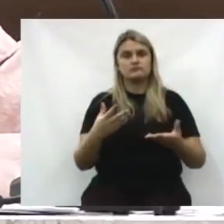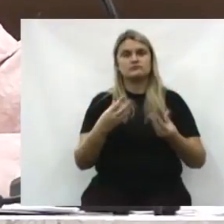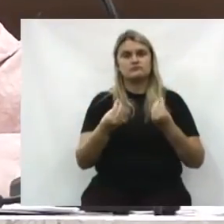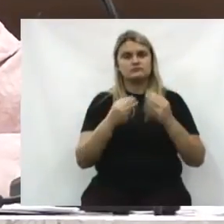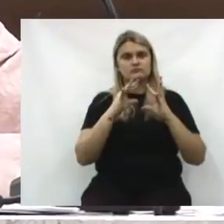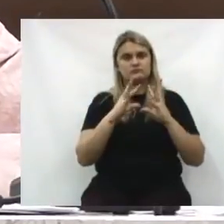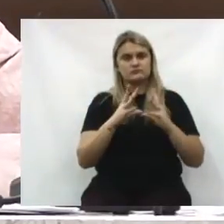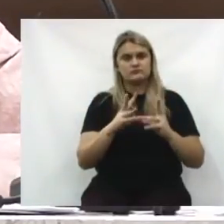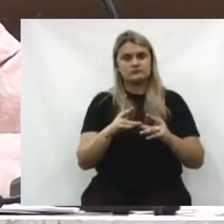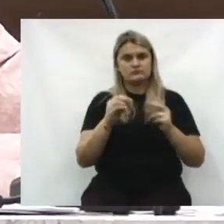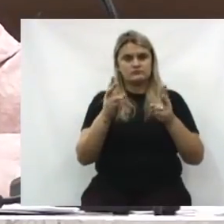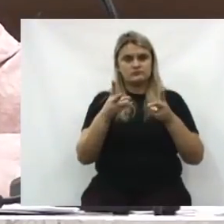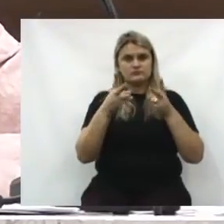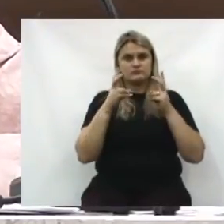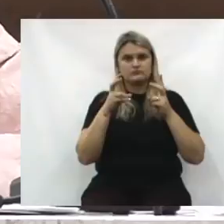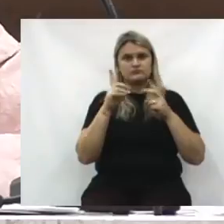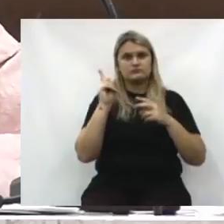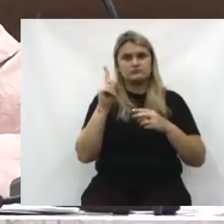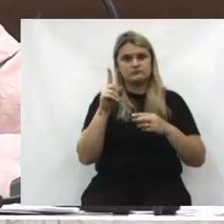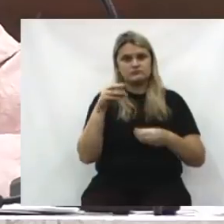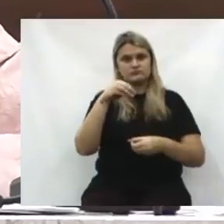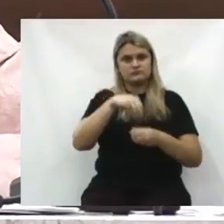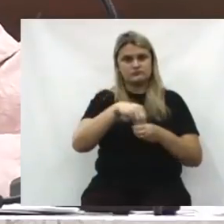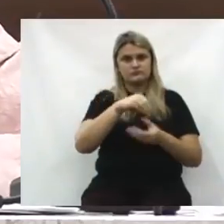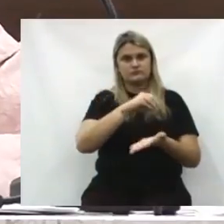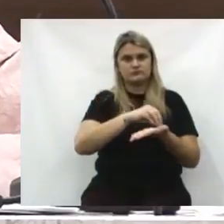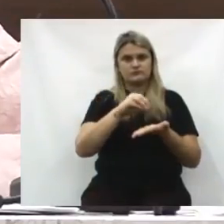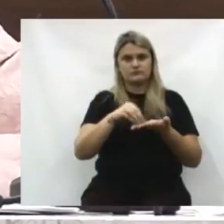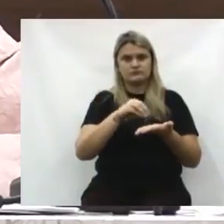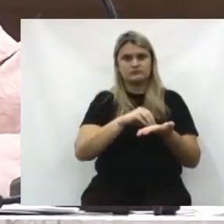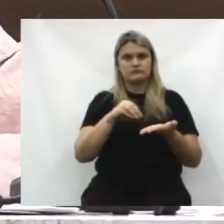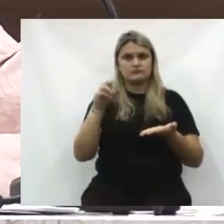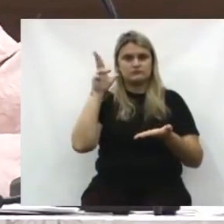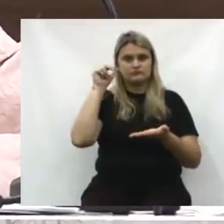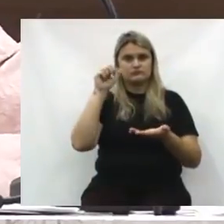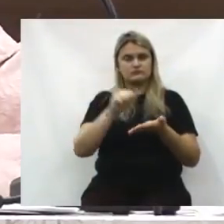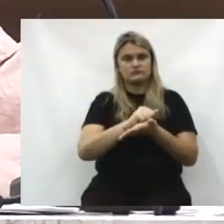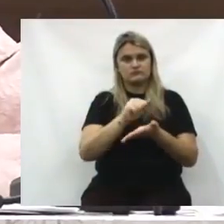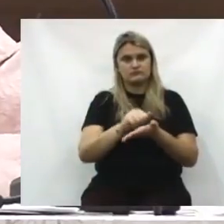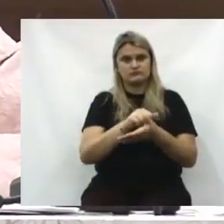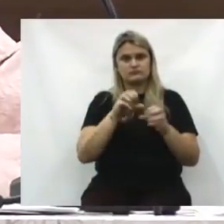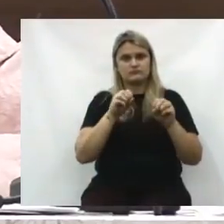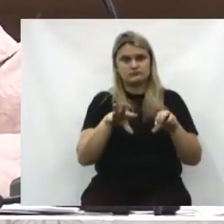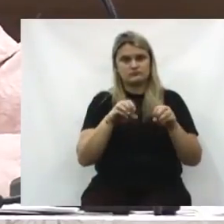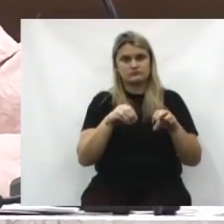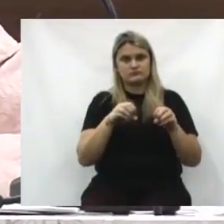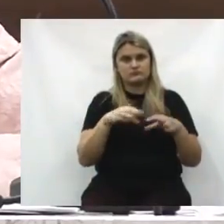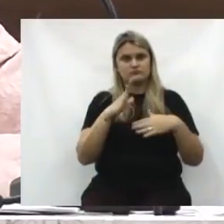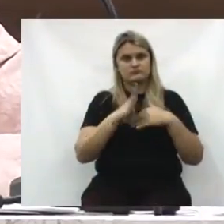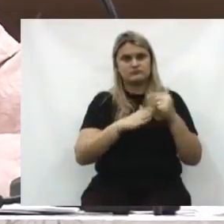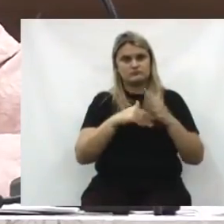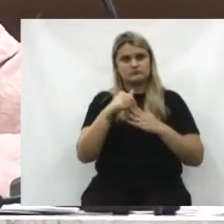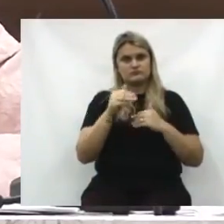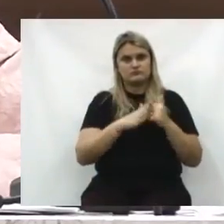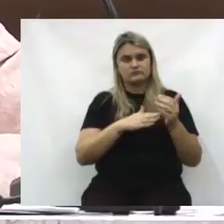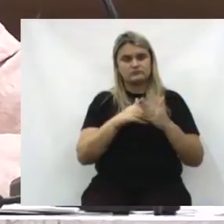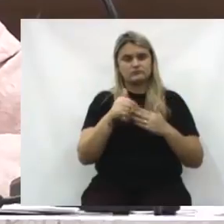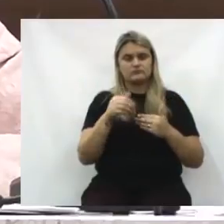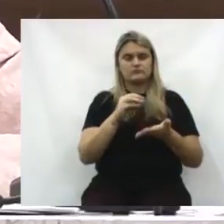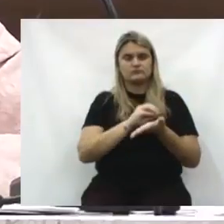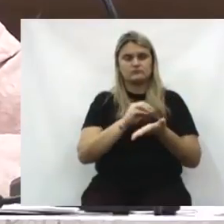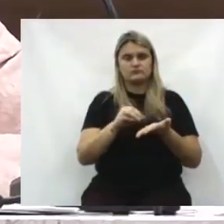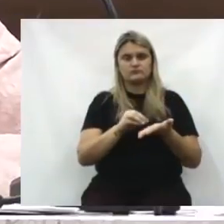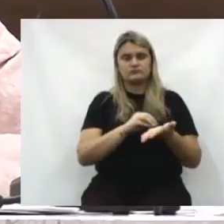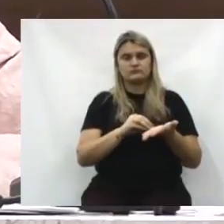demonstrações. Assim, de uma forma geral, percebe-se que a inserção das atividades que envolvem o ensino